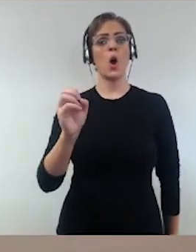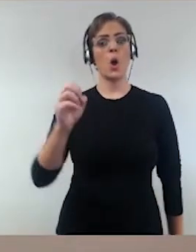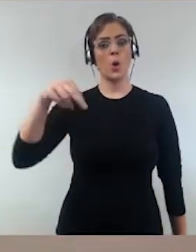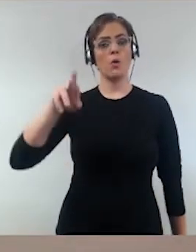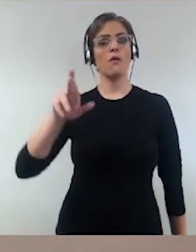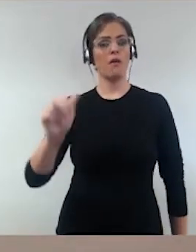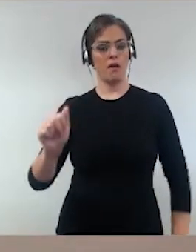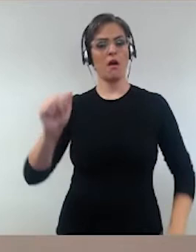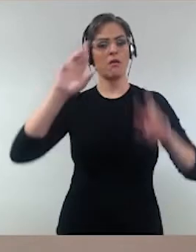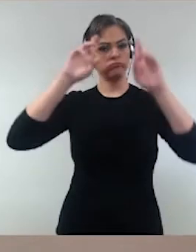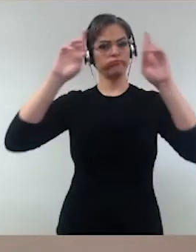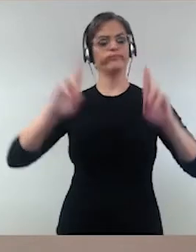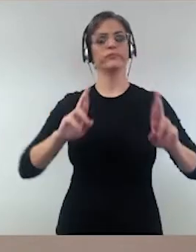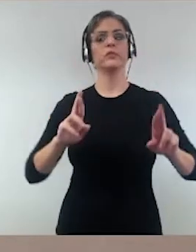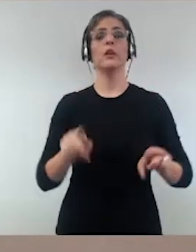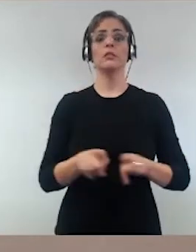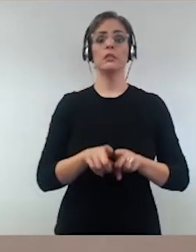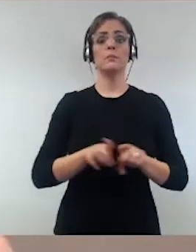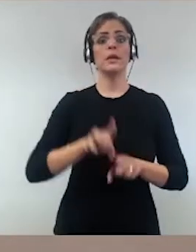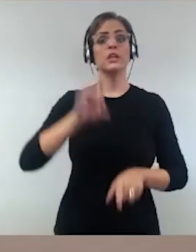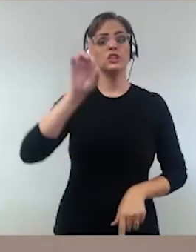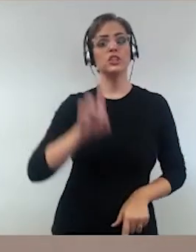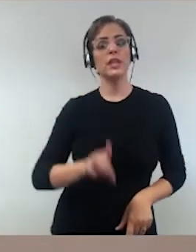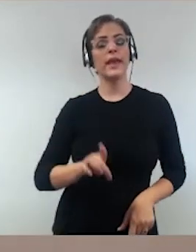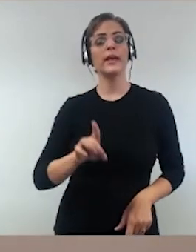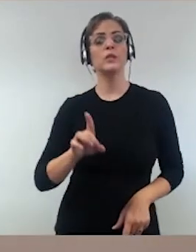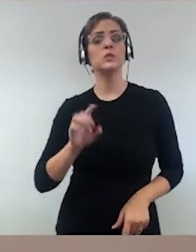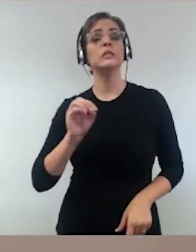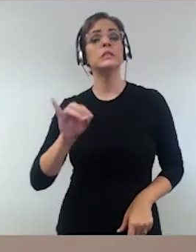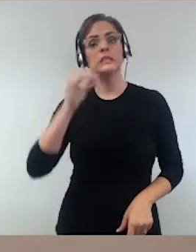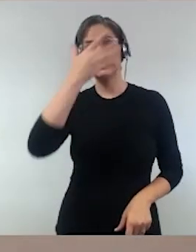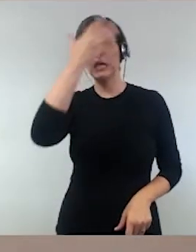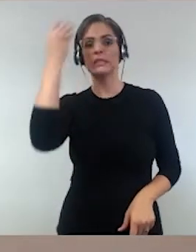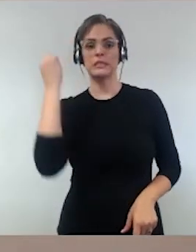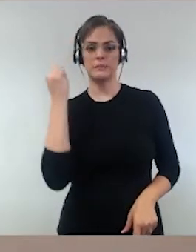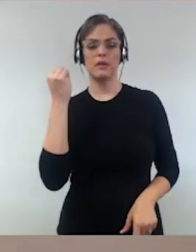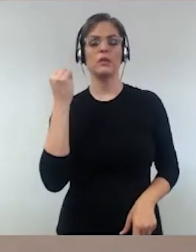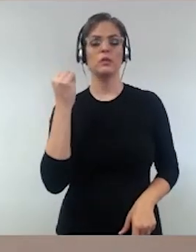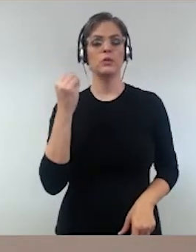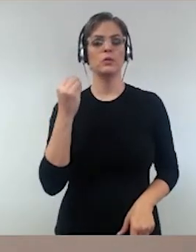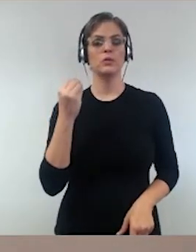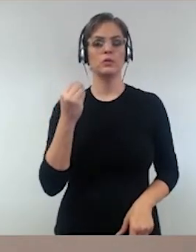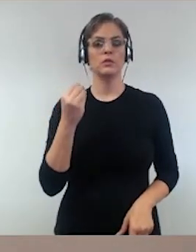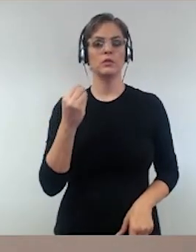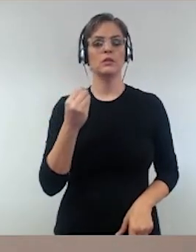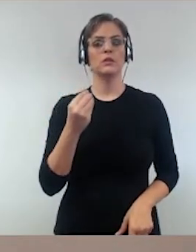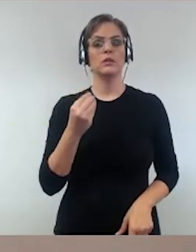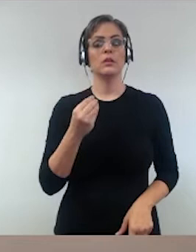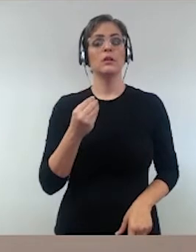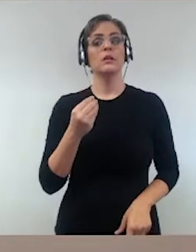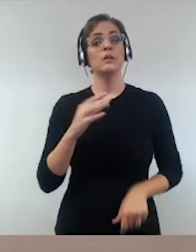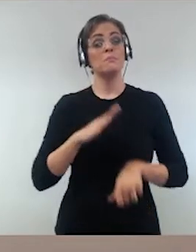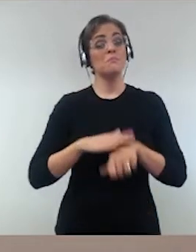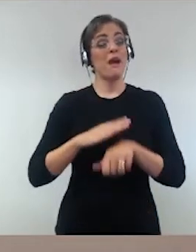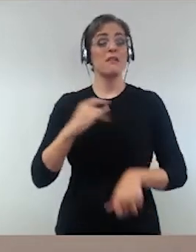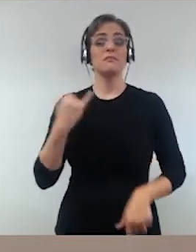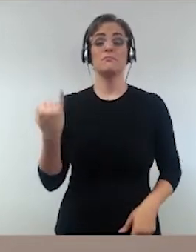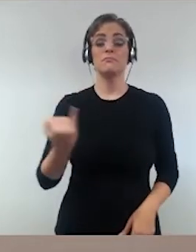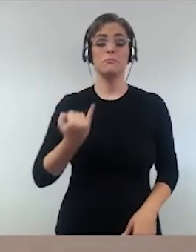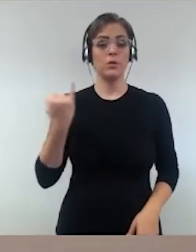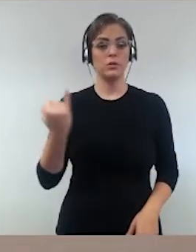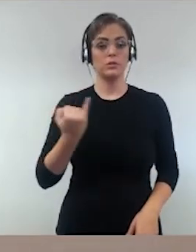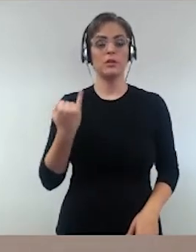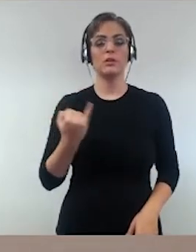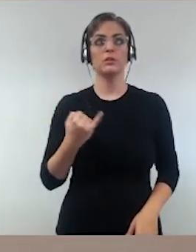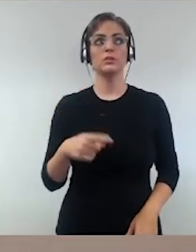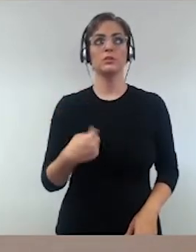direito ao esquecimento, embora a Corte não trate dessa forma, no caso Lebar, e o mais importante no